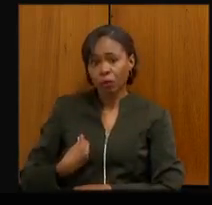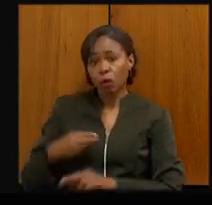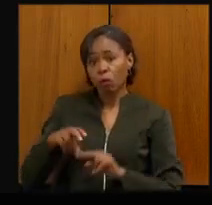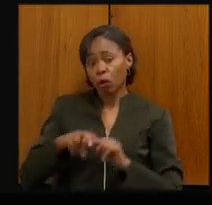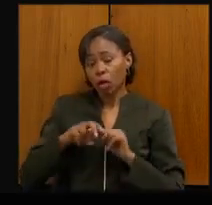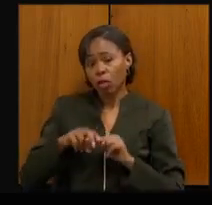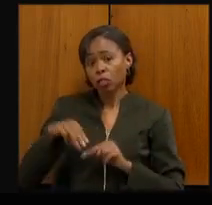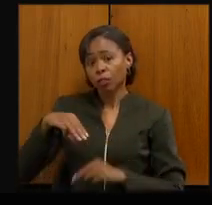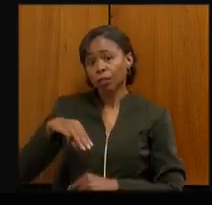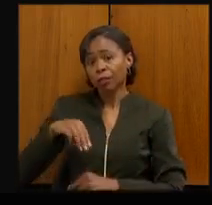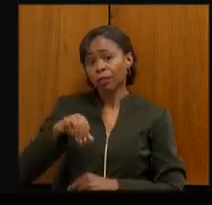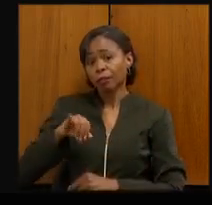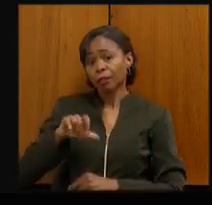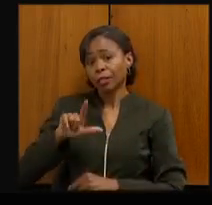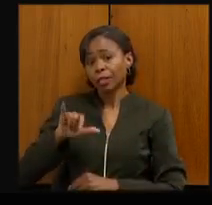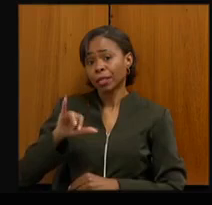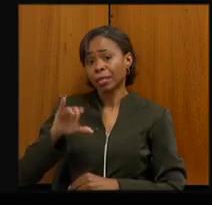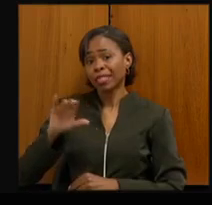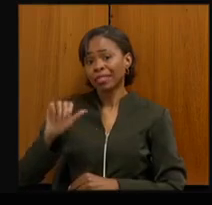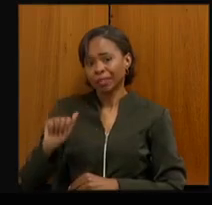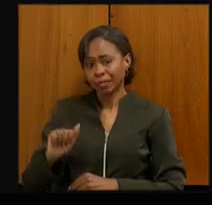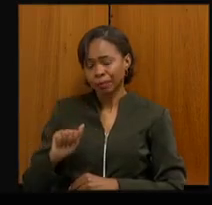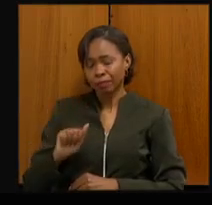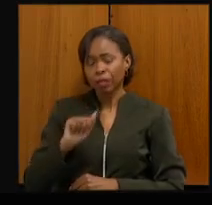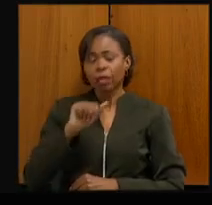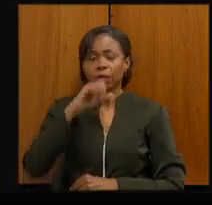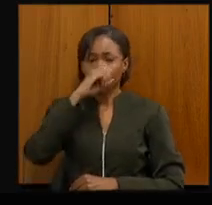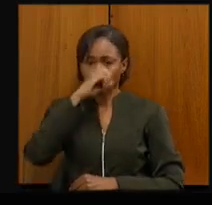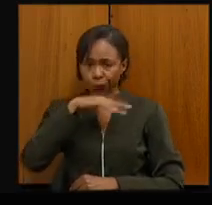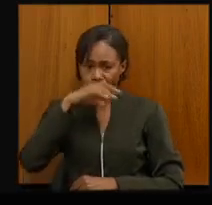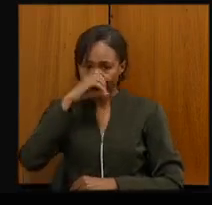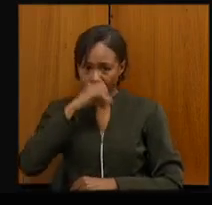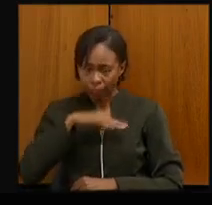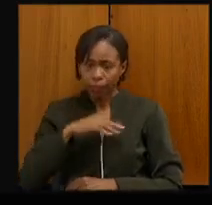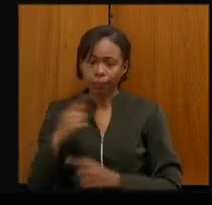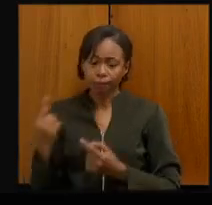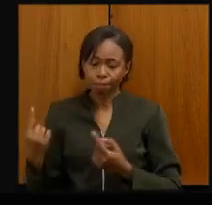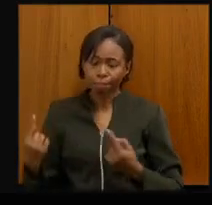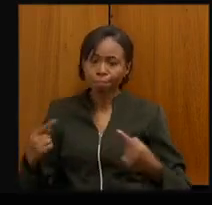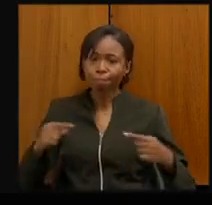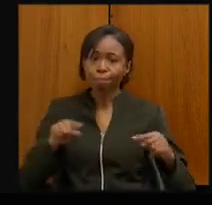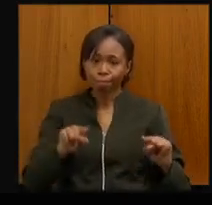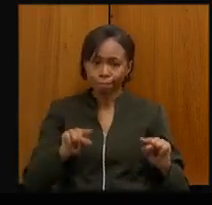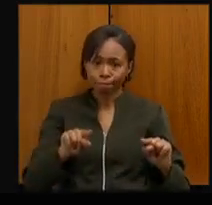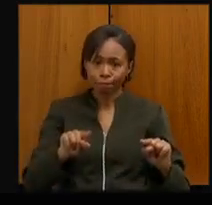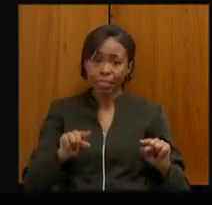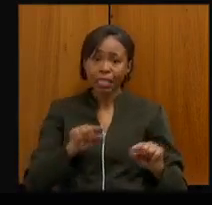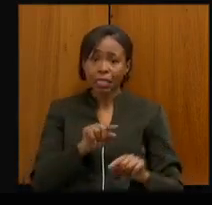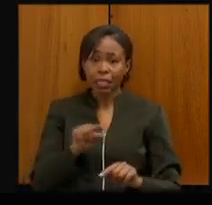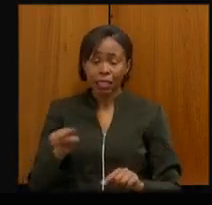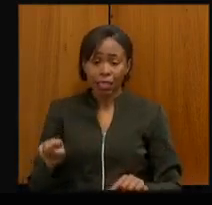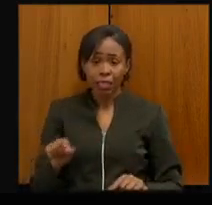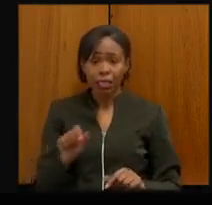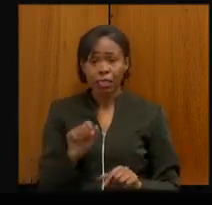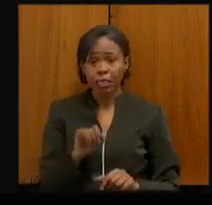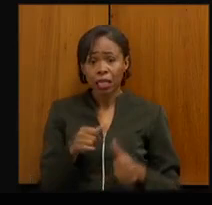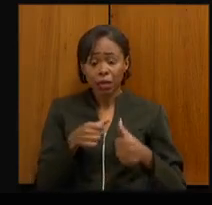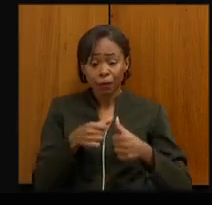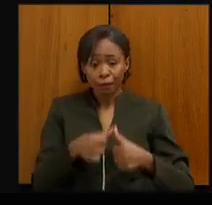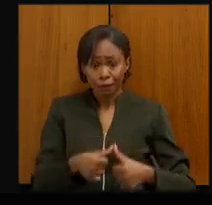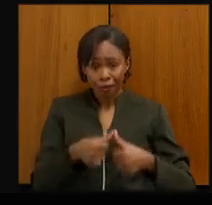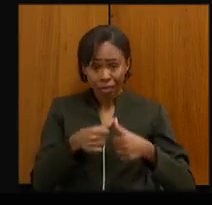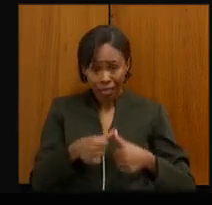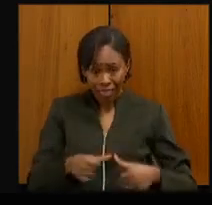pelo uso da violência e tem também a a sua condição de permanência em